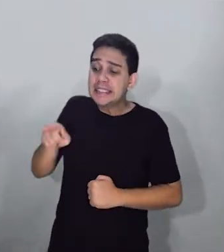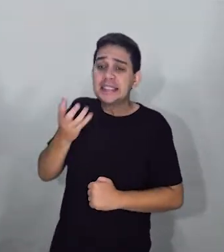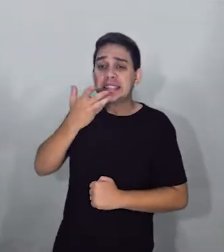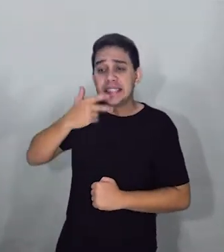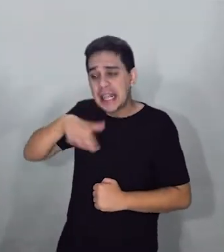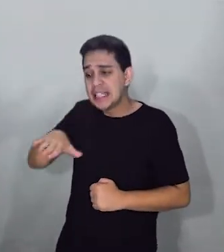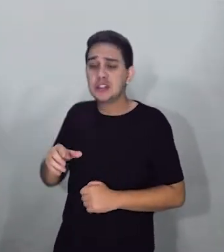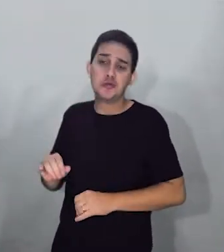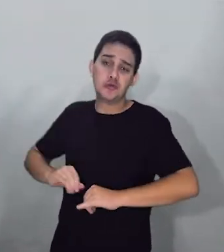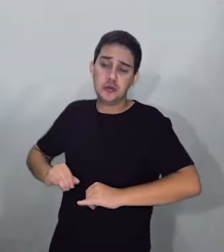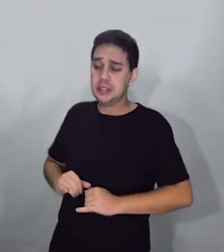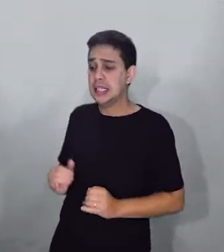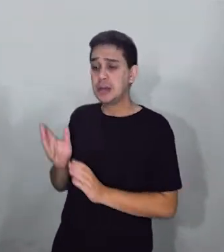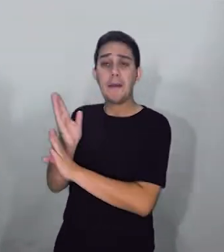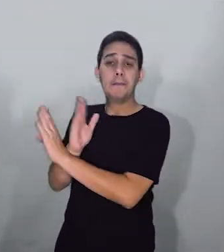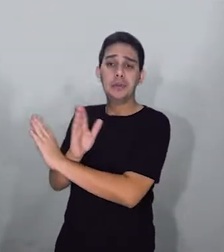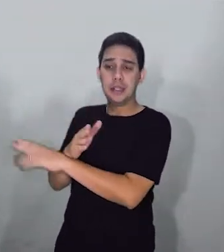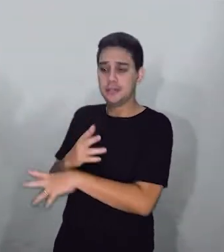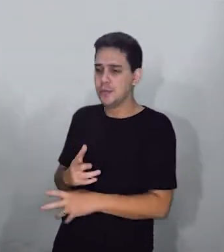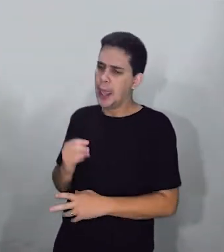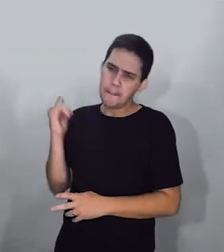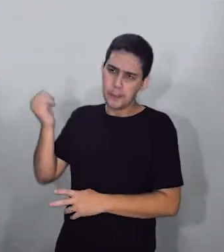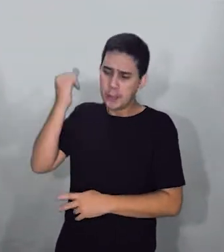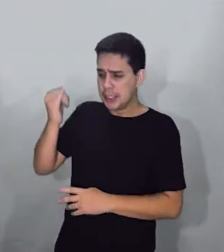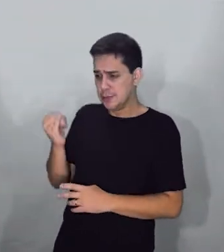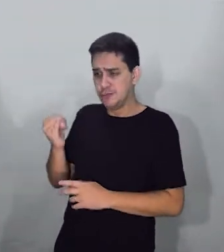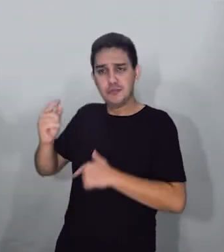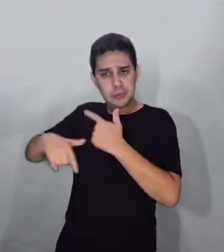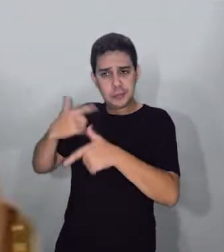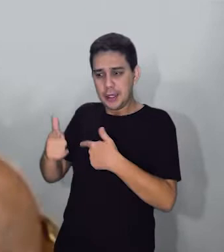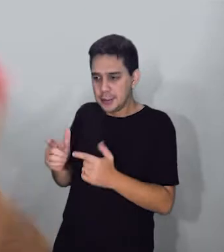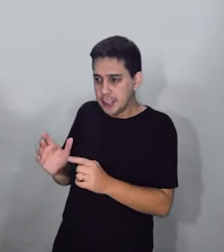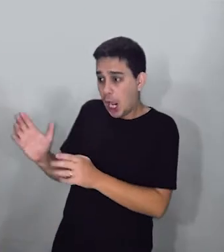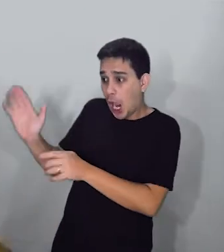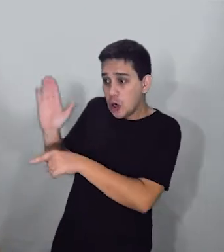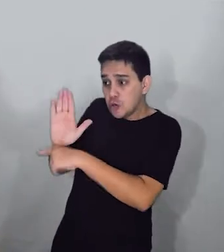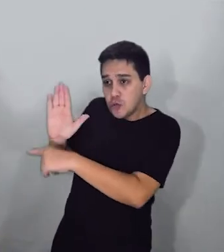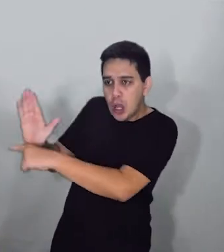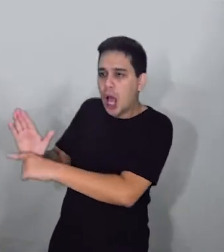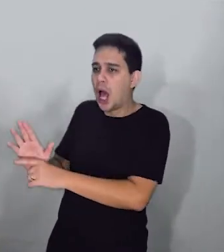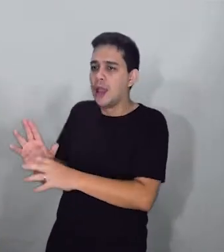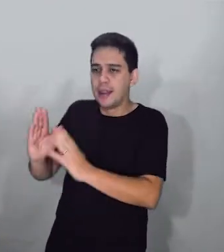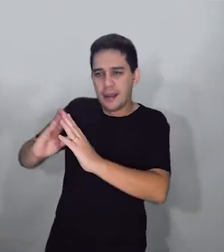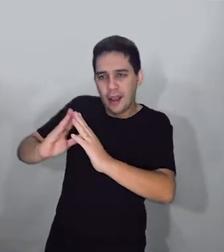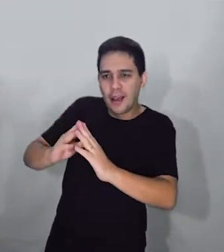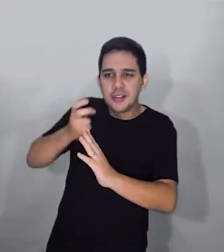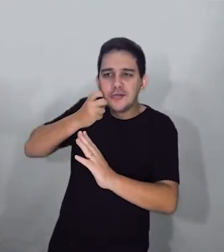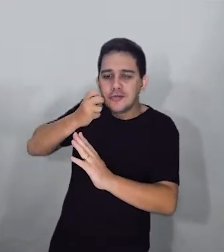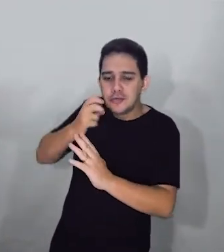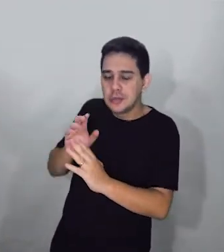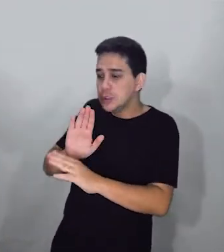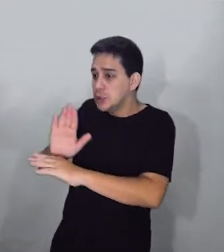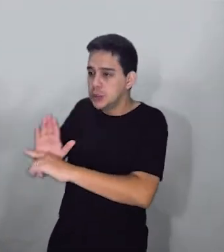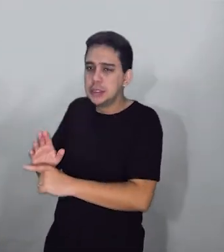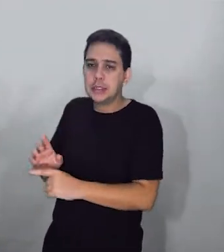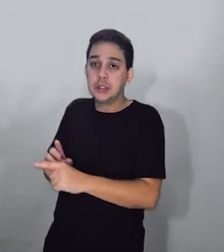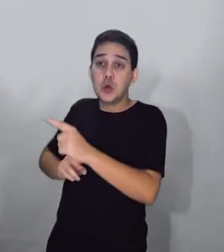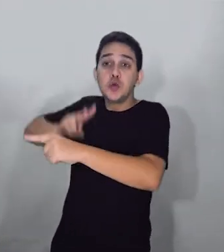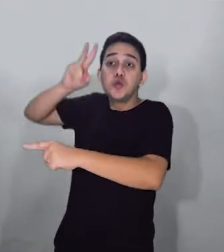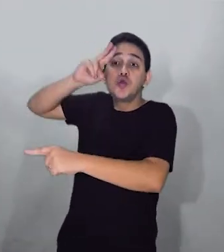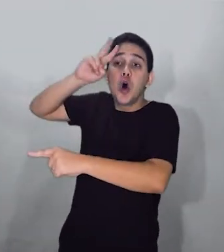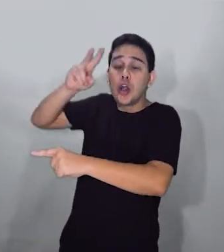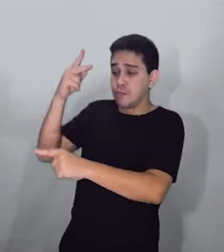em serviço de acolhimento, e o histórico delas fica todo armazenado ali, né, porque